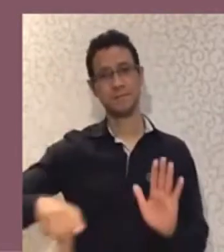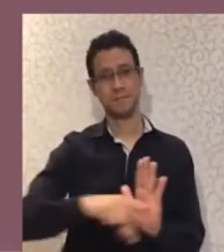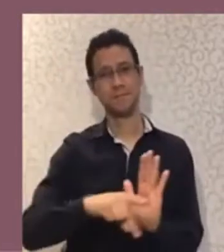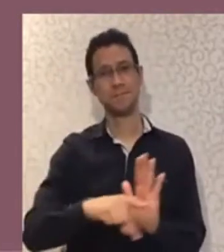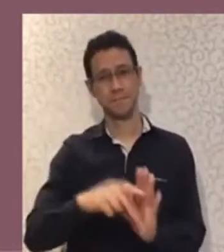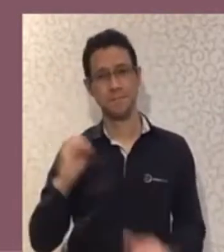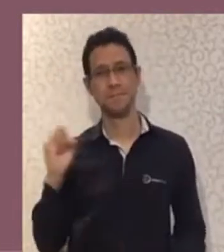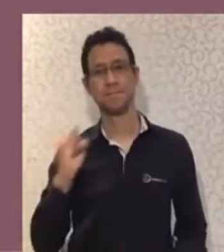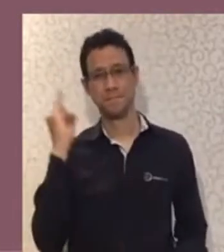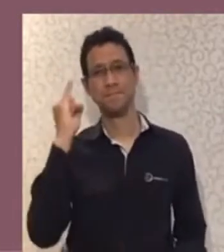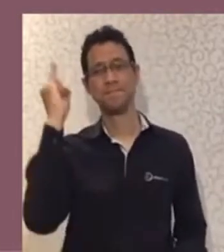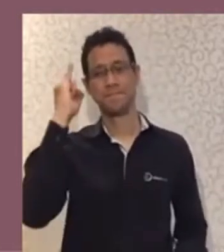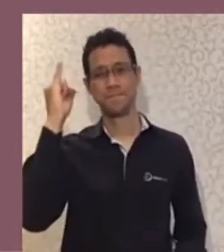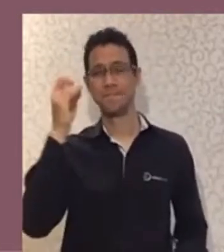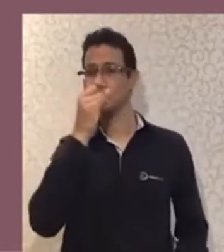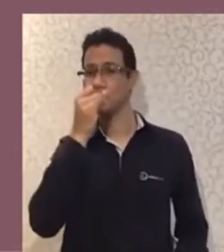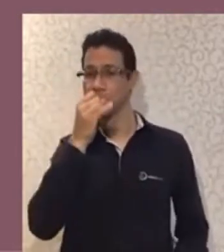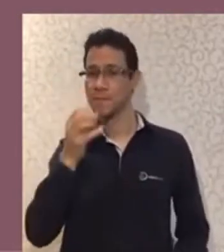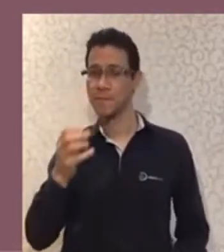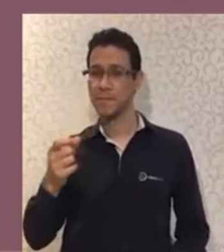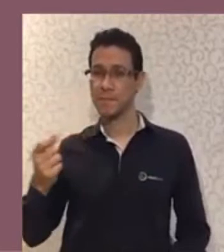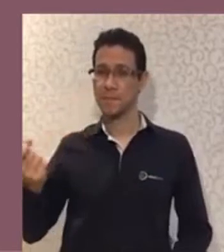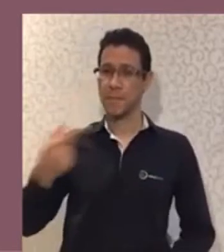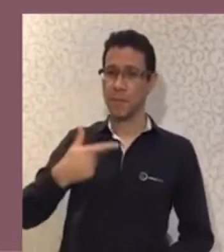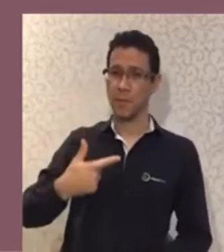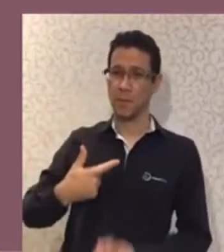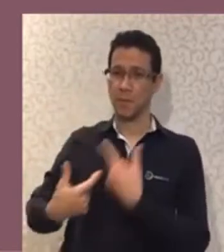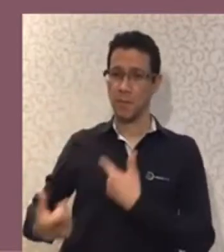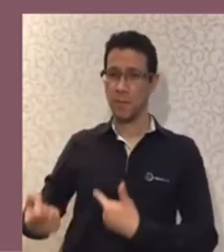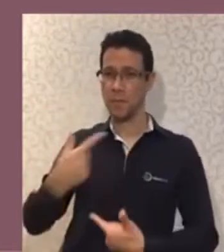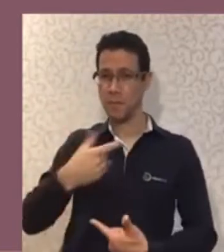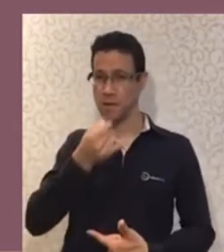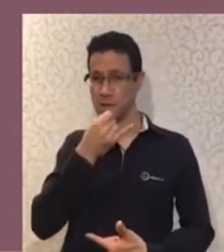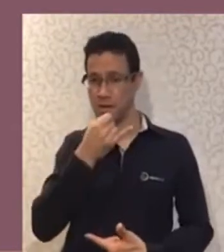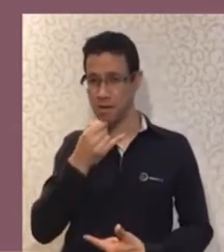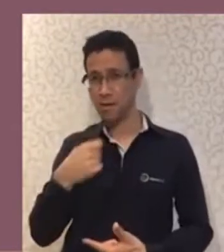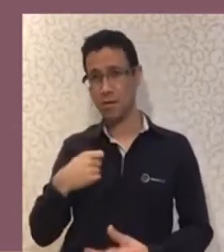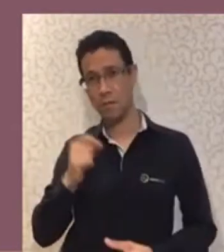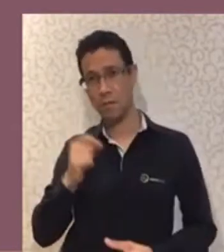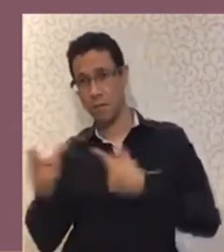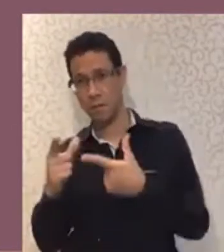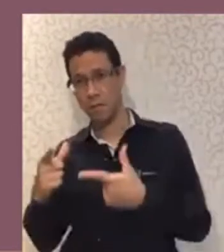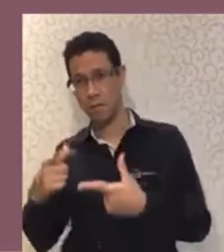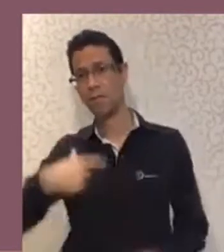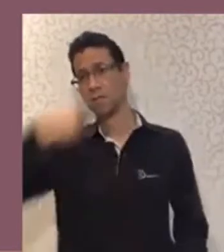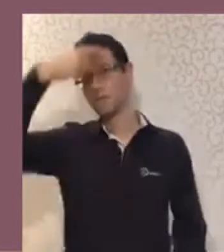a agressão, assim como aquele que fez a agressão tem um papel